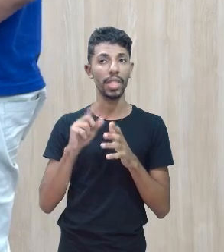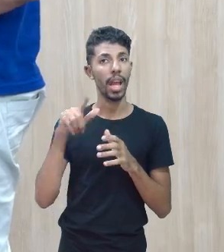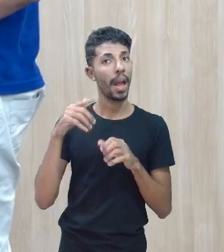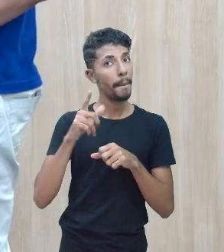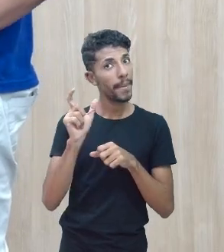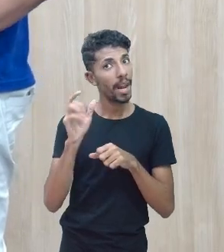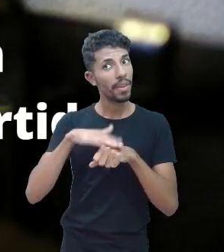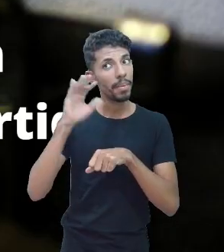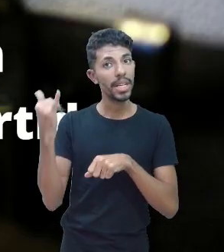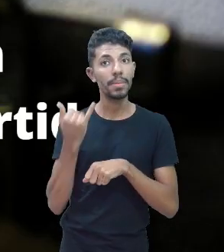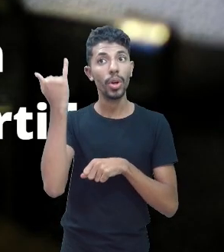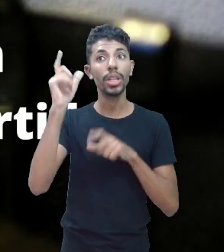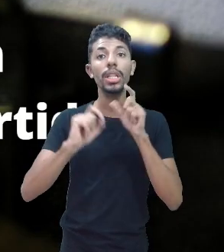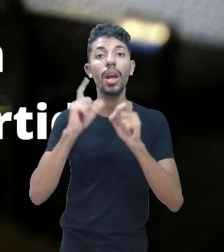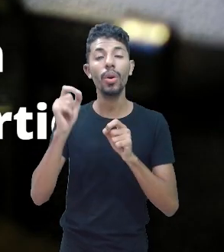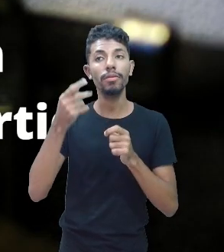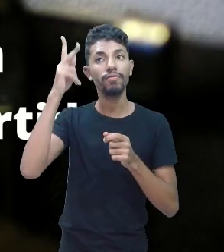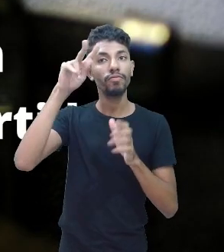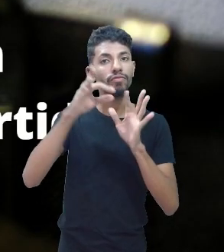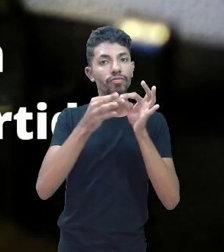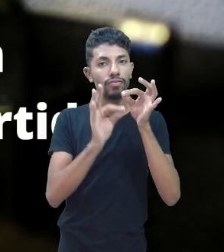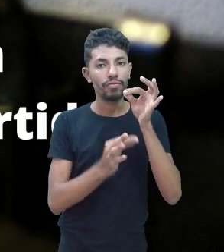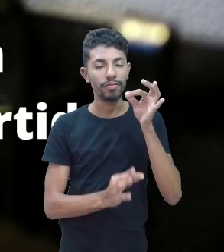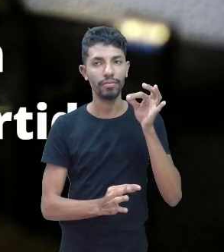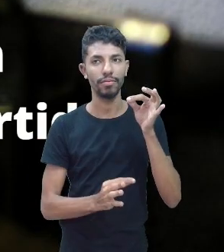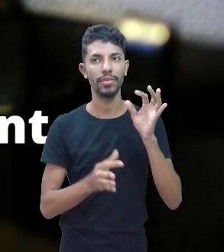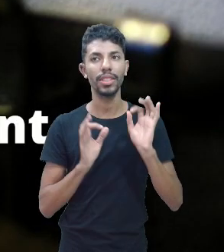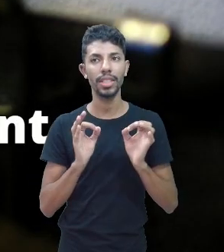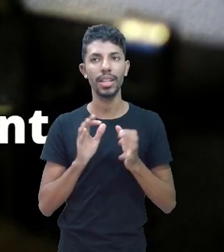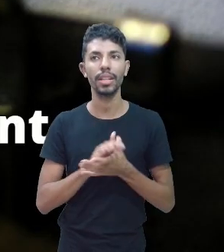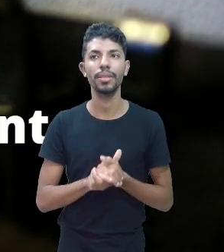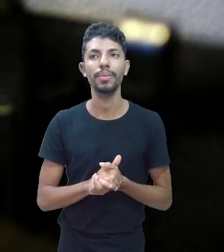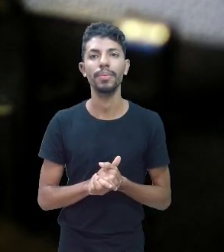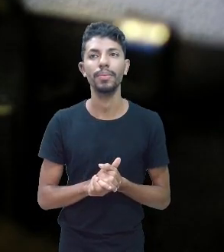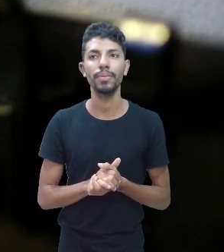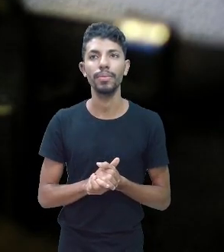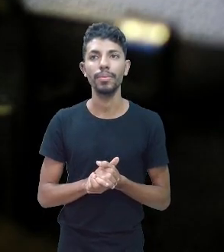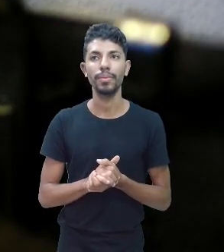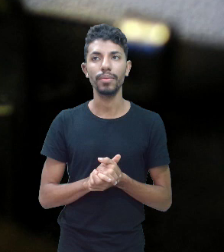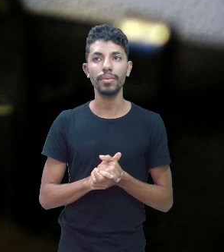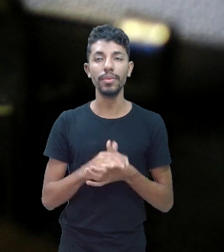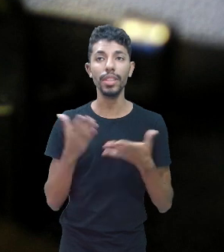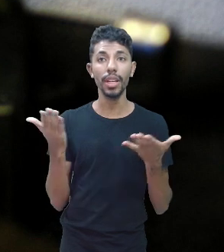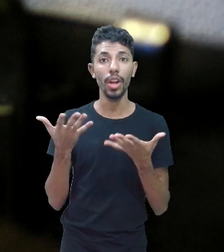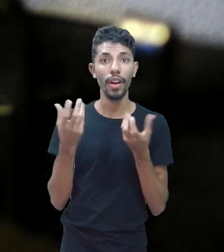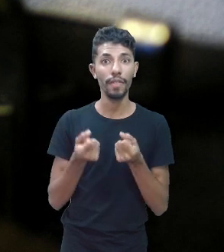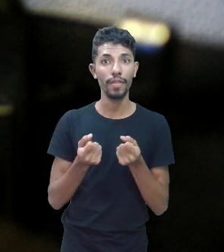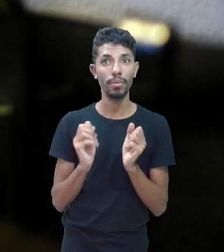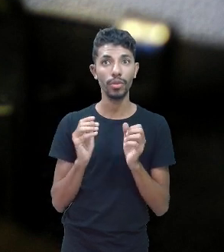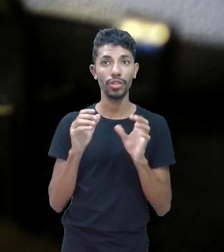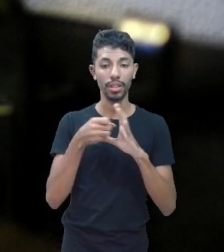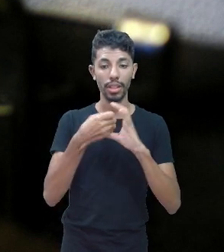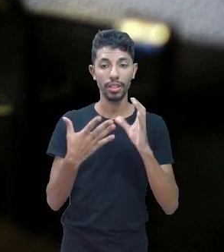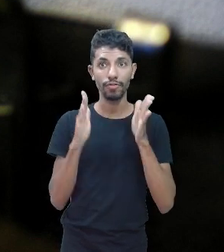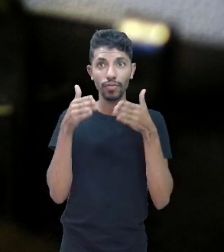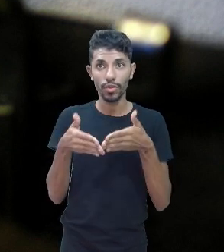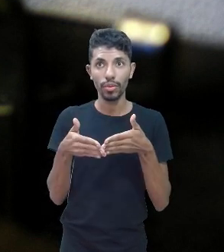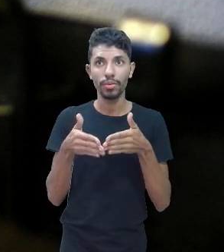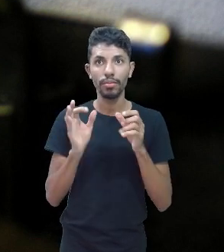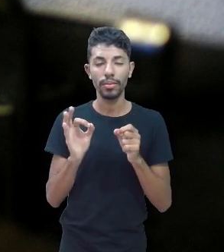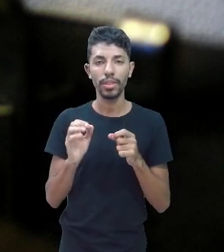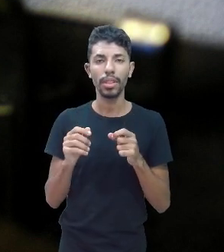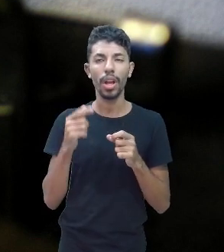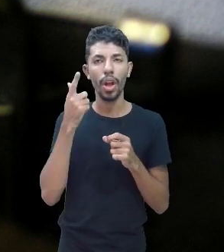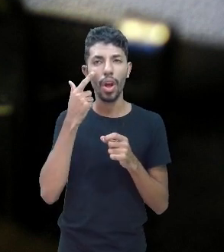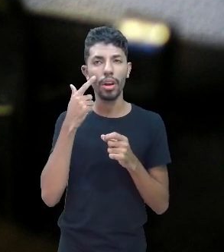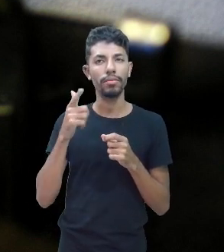é o enredo, tá? Enredo, plot. Então vamos lá. Vamos às características específicas de um conto. Ele é o